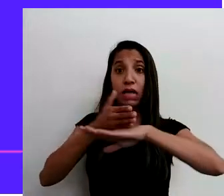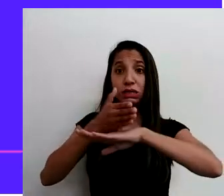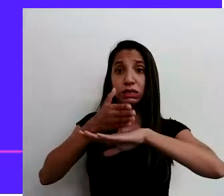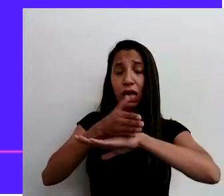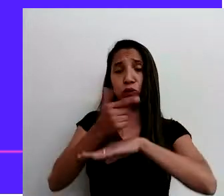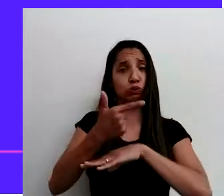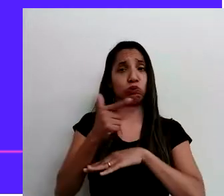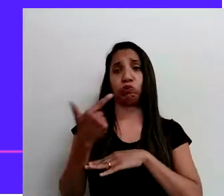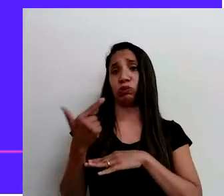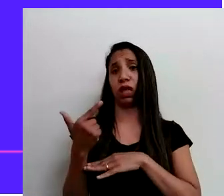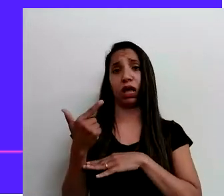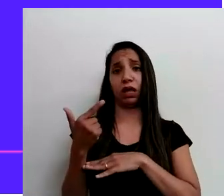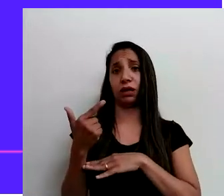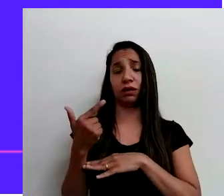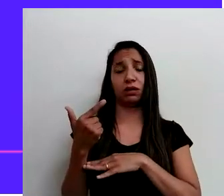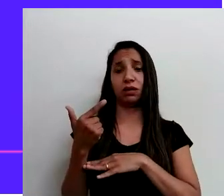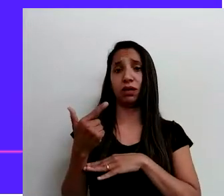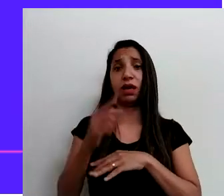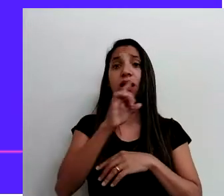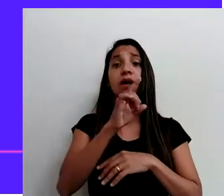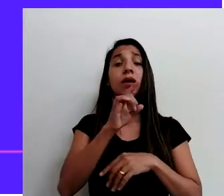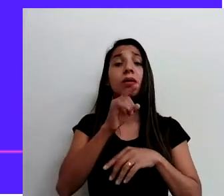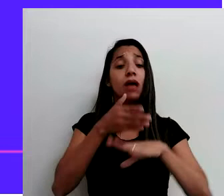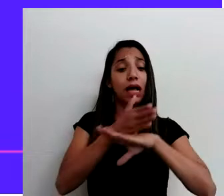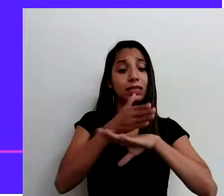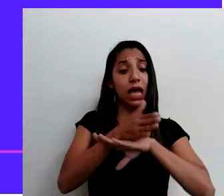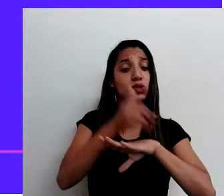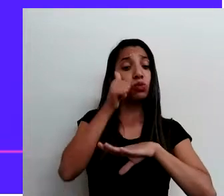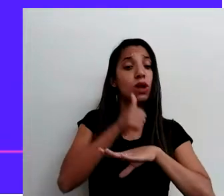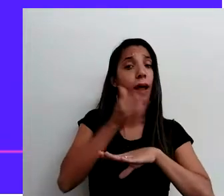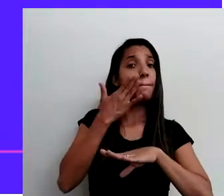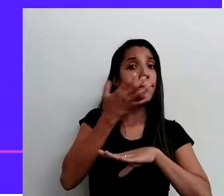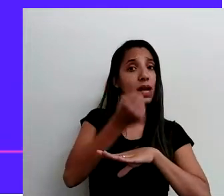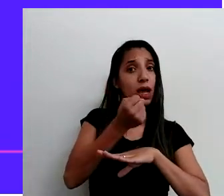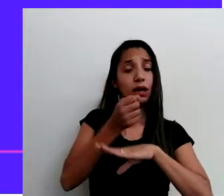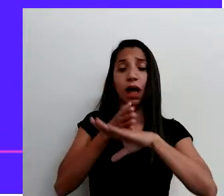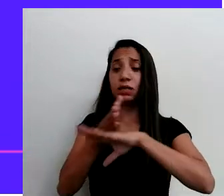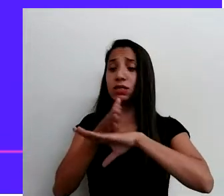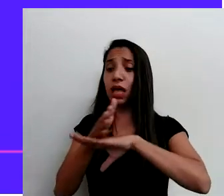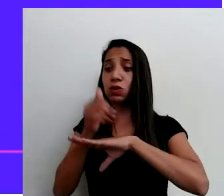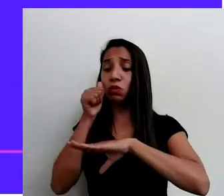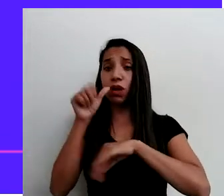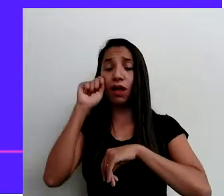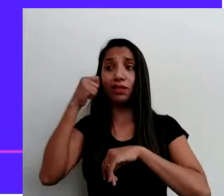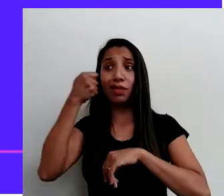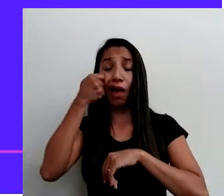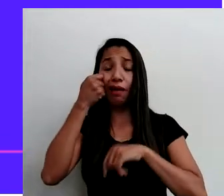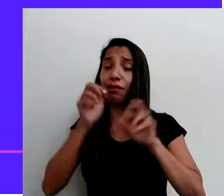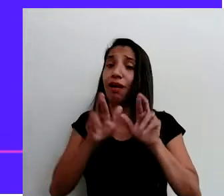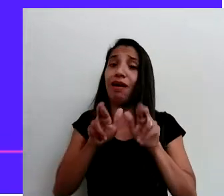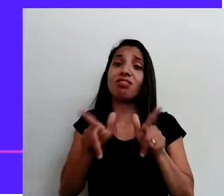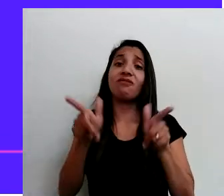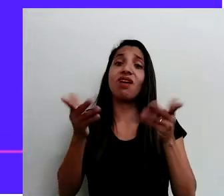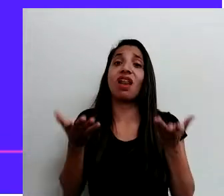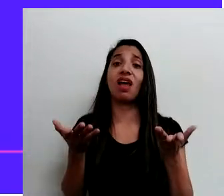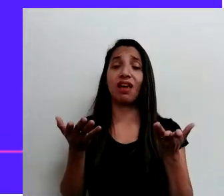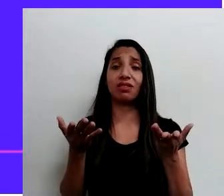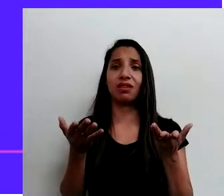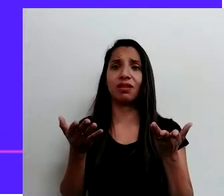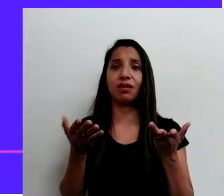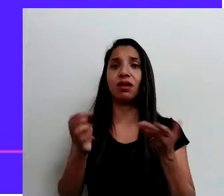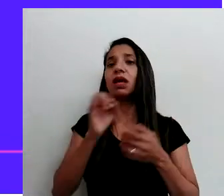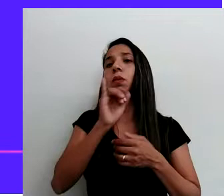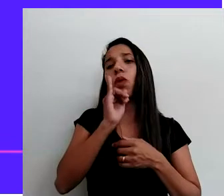negras aos serviços de saúde quando elas vão fazer, né? Nem que seja um parto, a gente nem precisa falar de aborto, que é um tema, né, que desperta